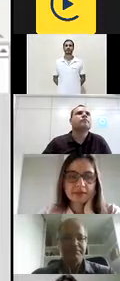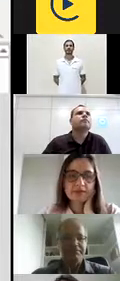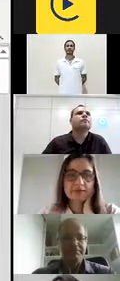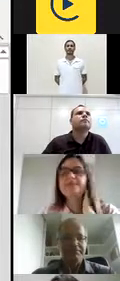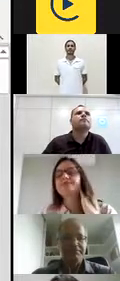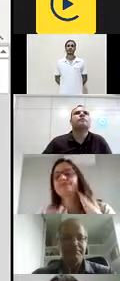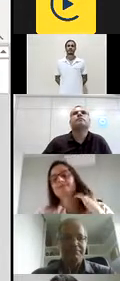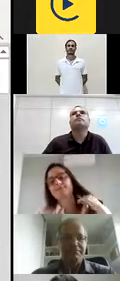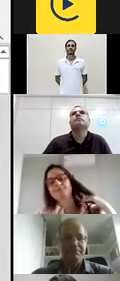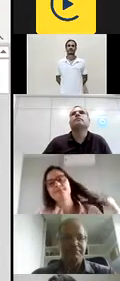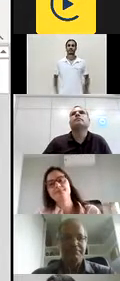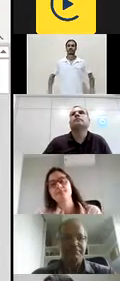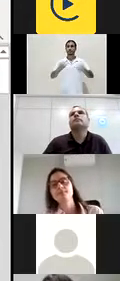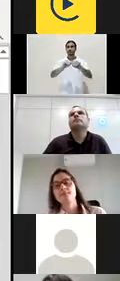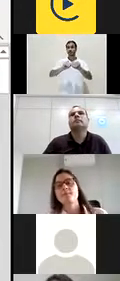Ok.